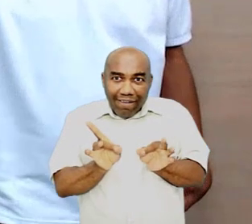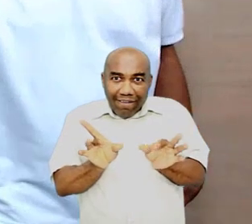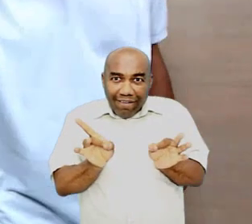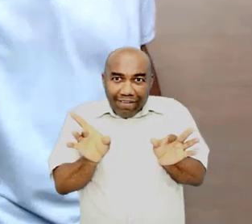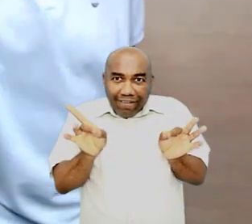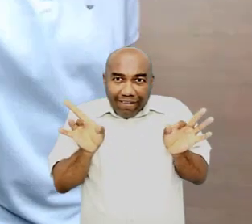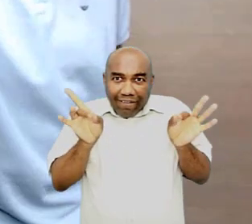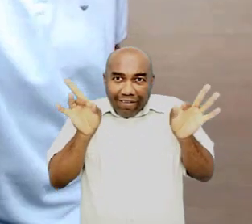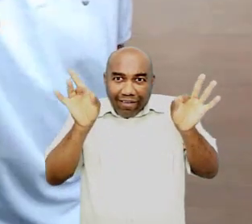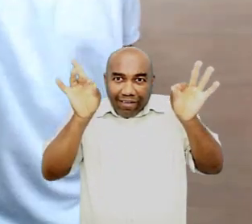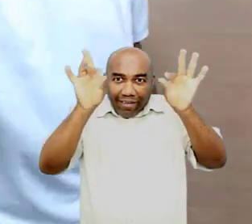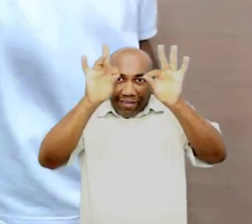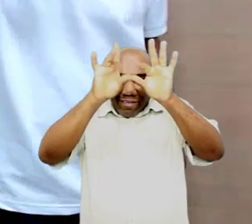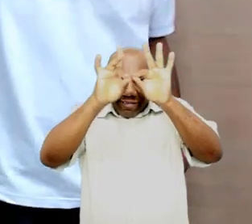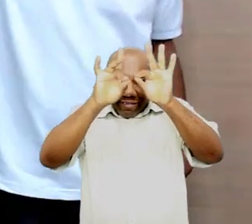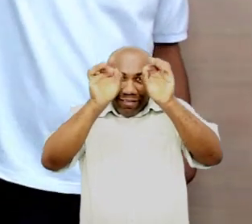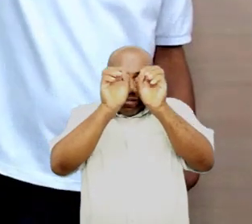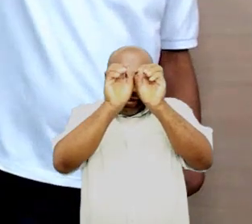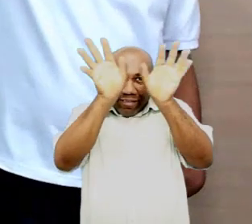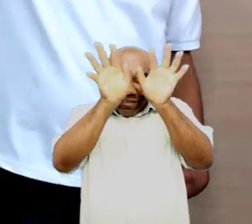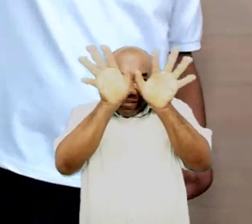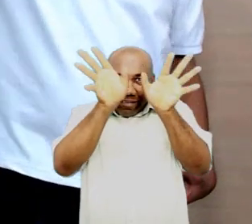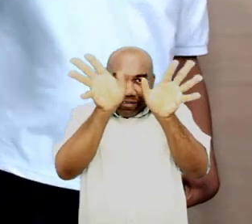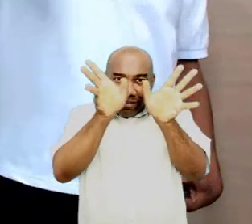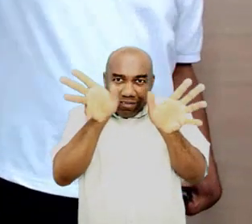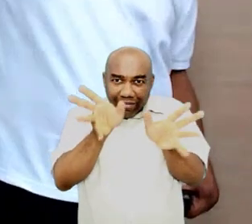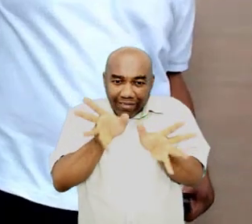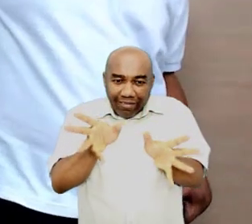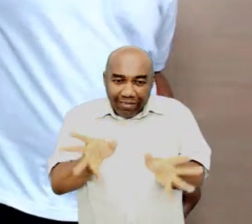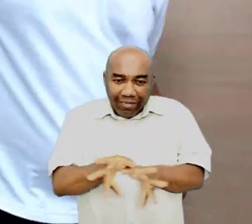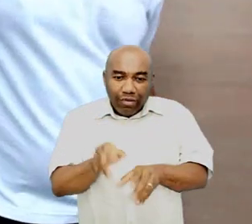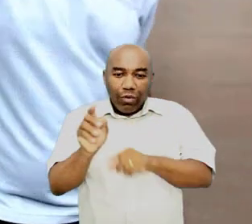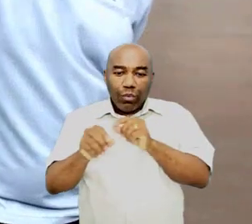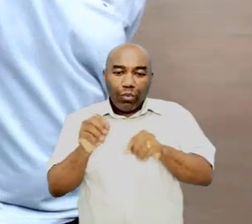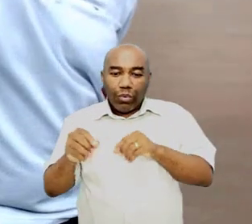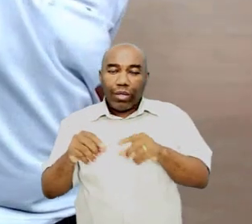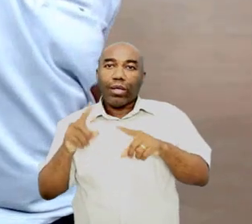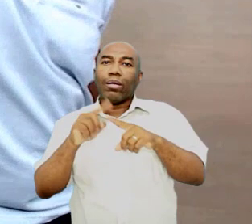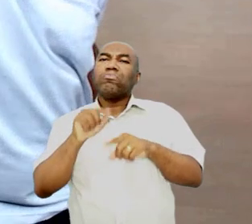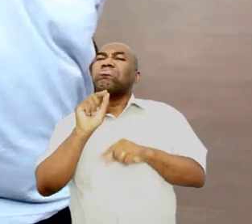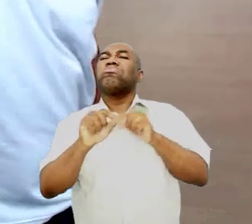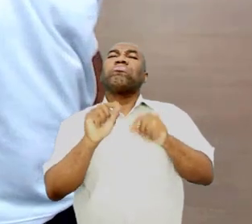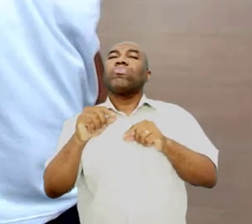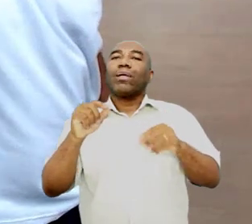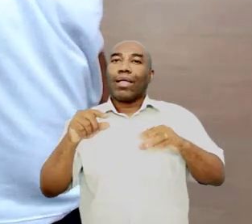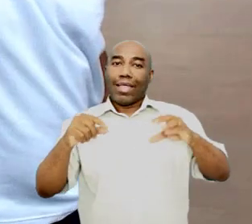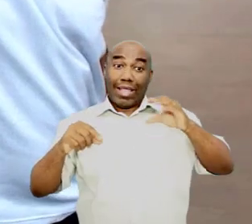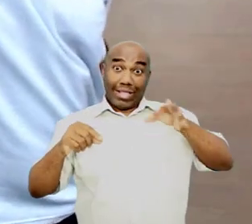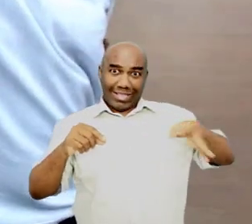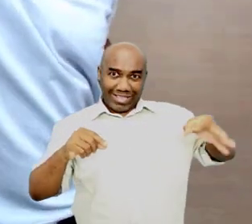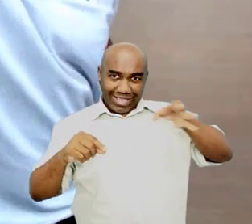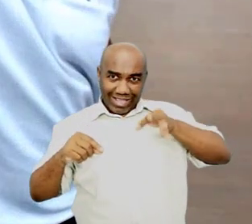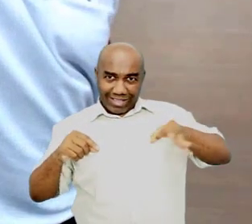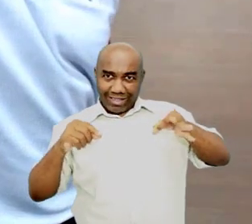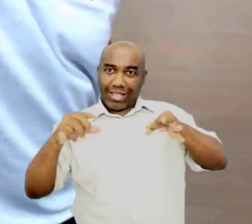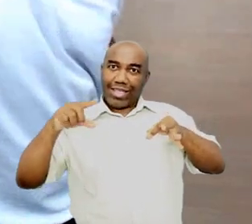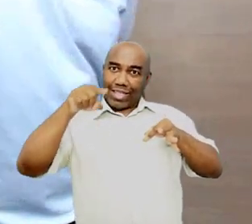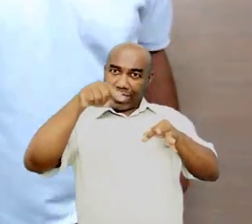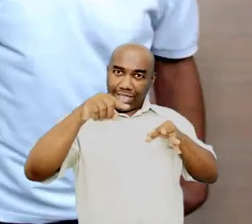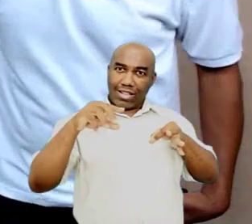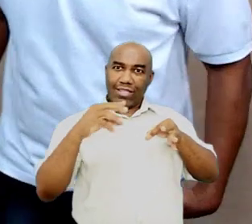essas proteínas, elas servem para quê? Para ligar a tua